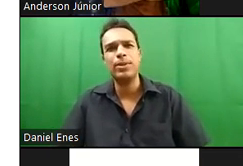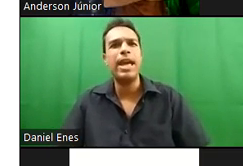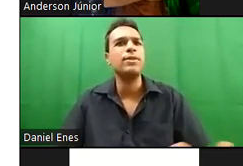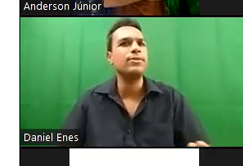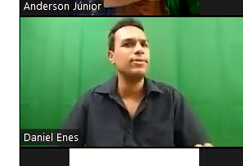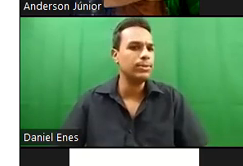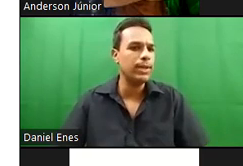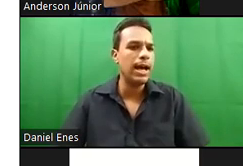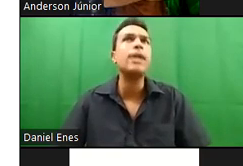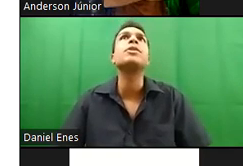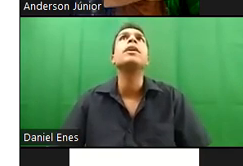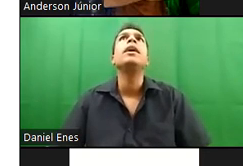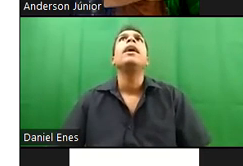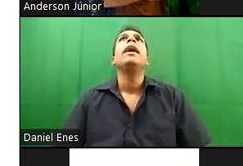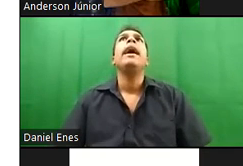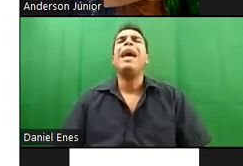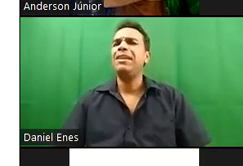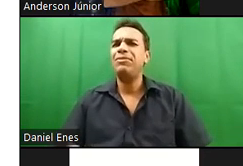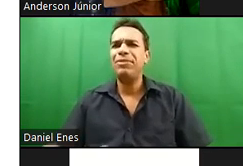curso técnico, faculdade,